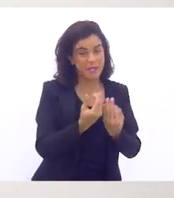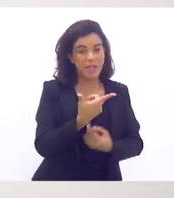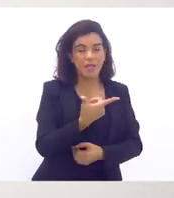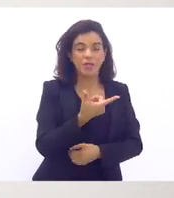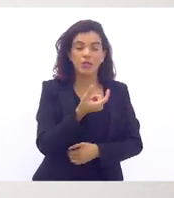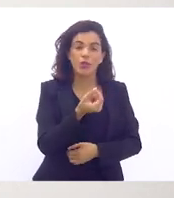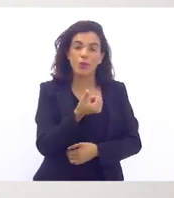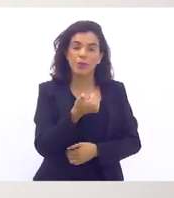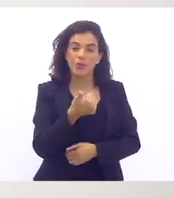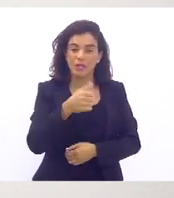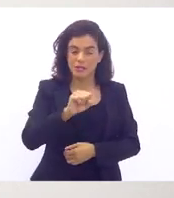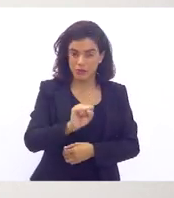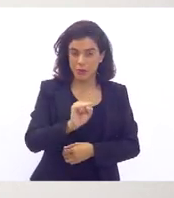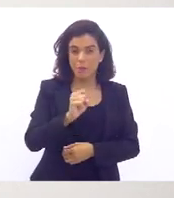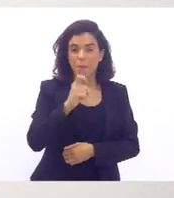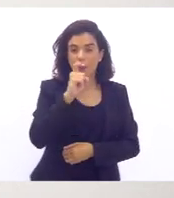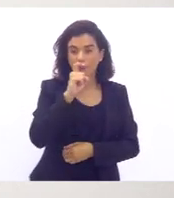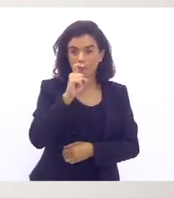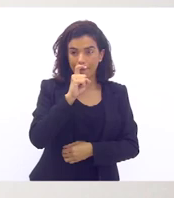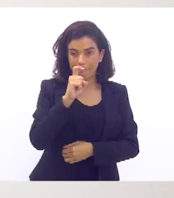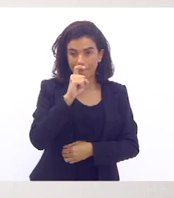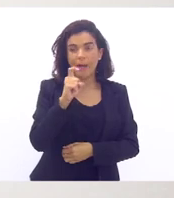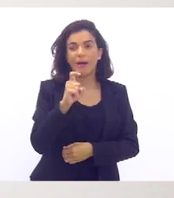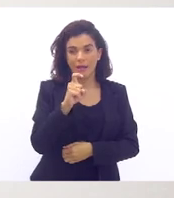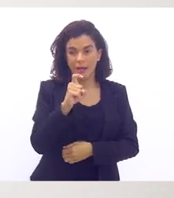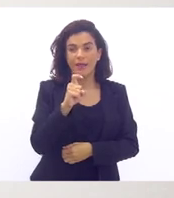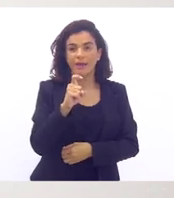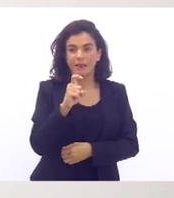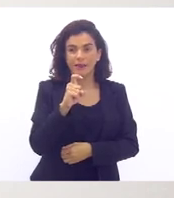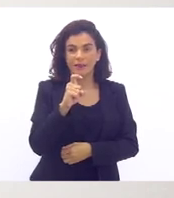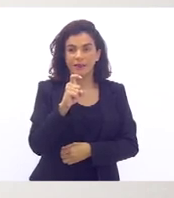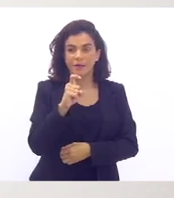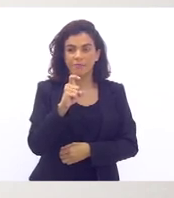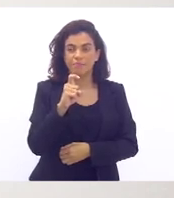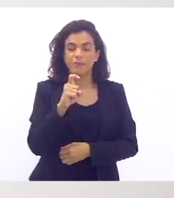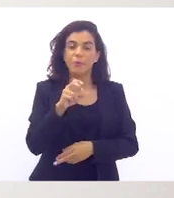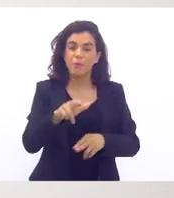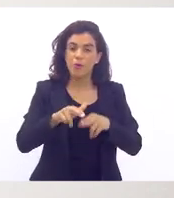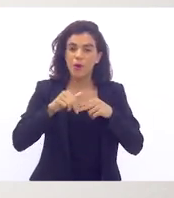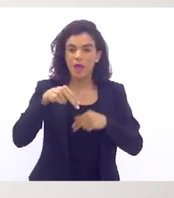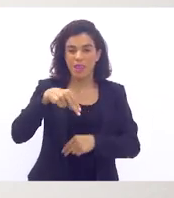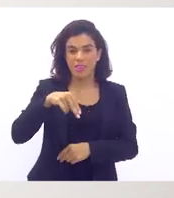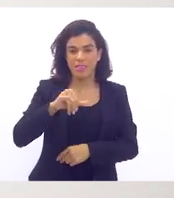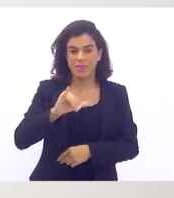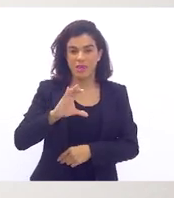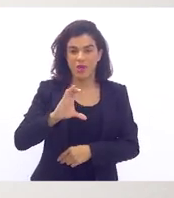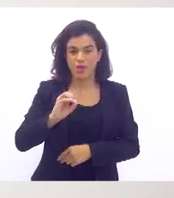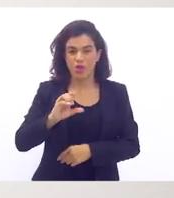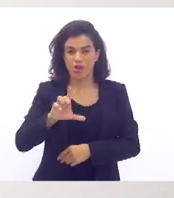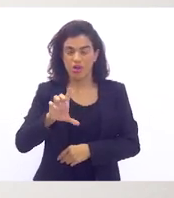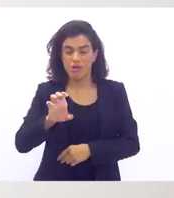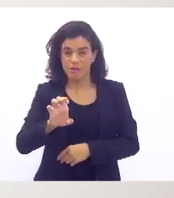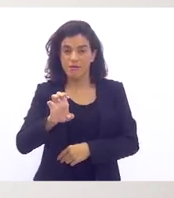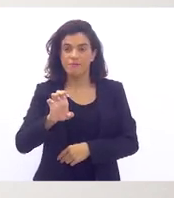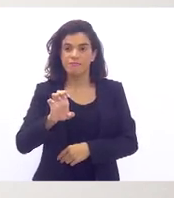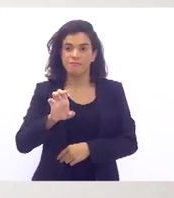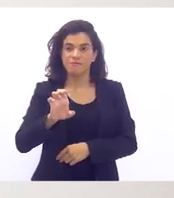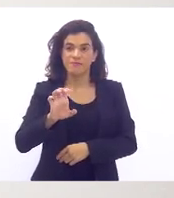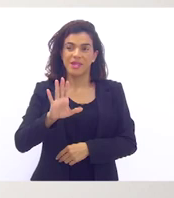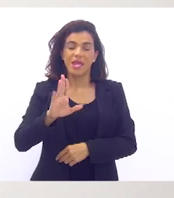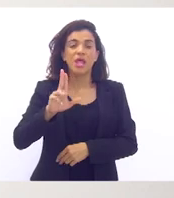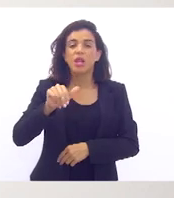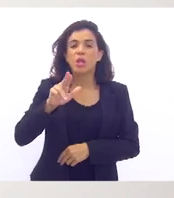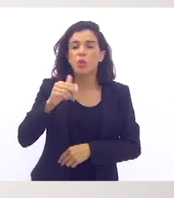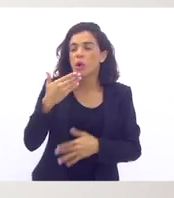2018 através da Nicole ajudou de alguma forma só que não era meu pai né ele nunca